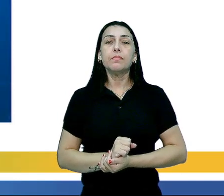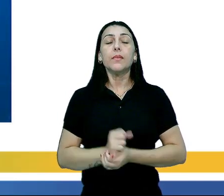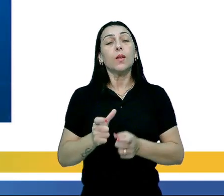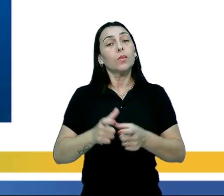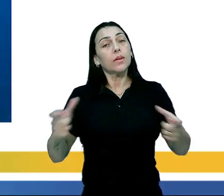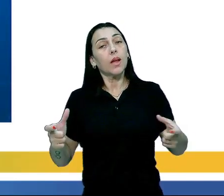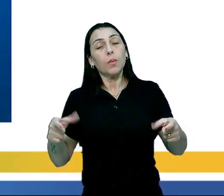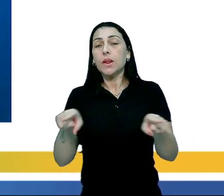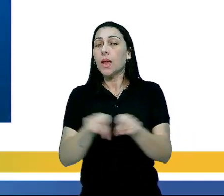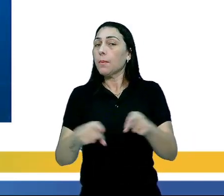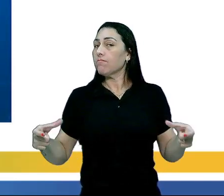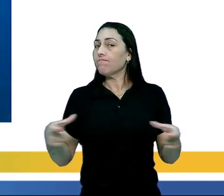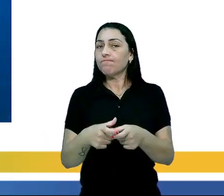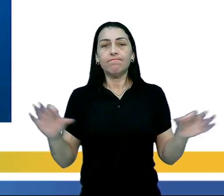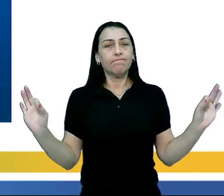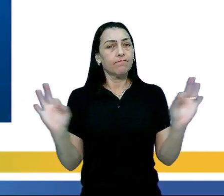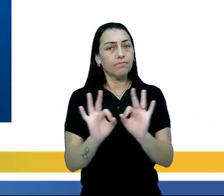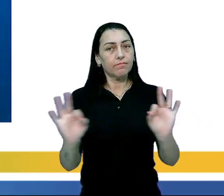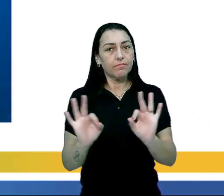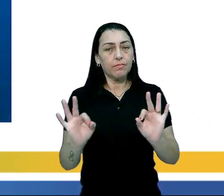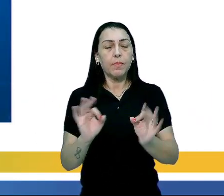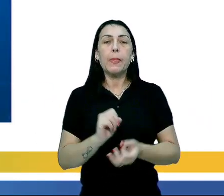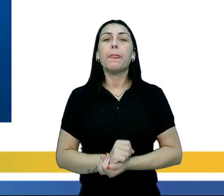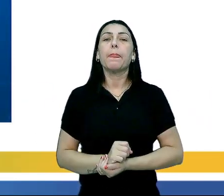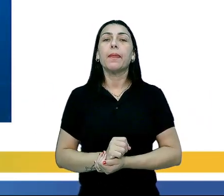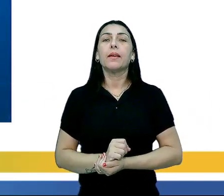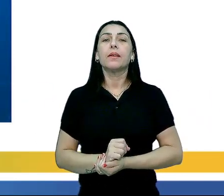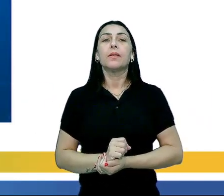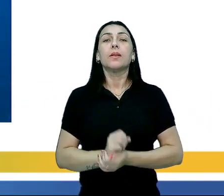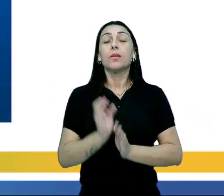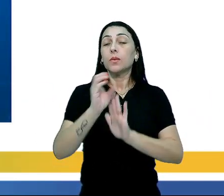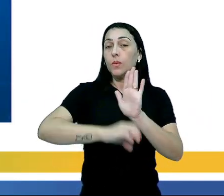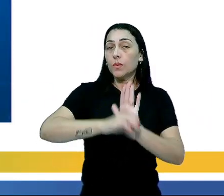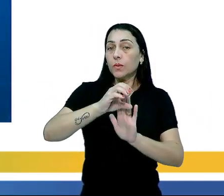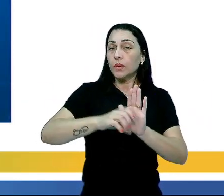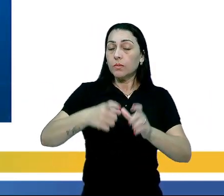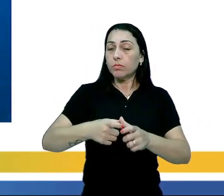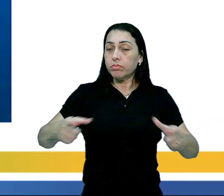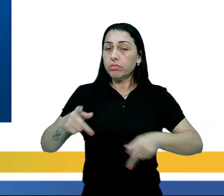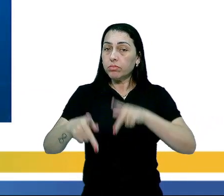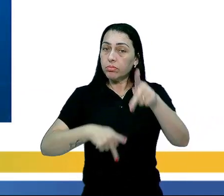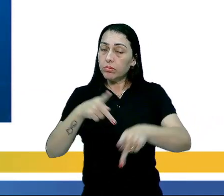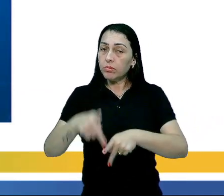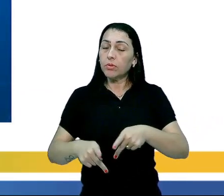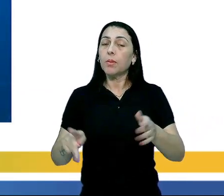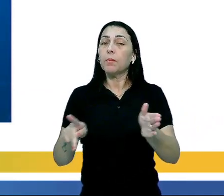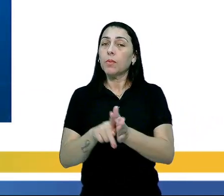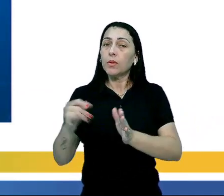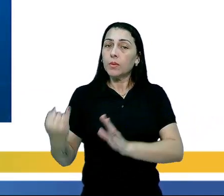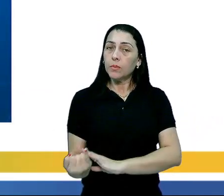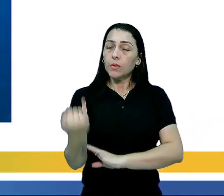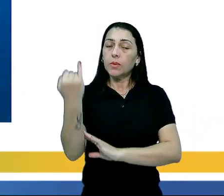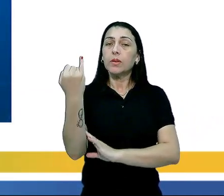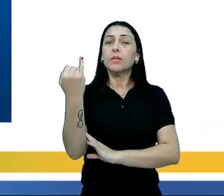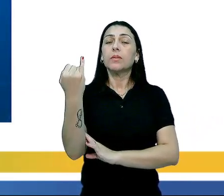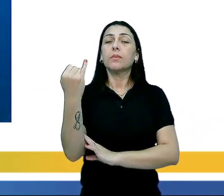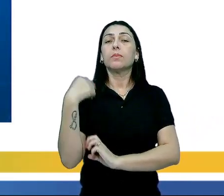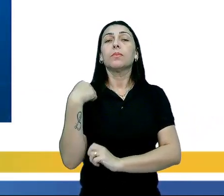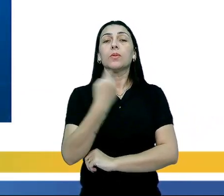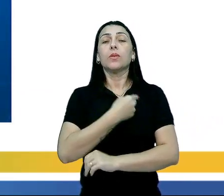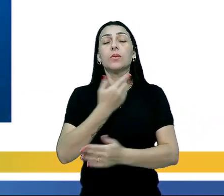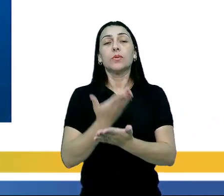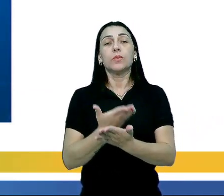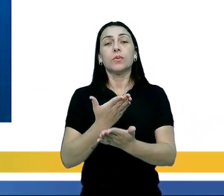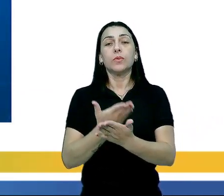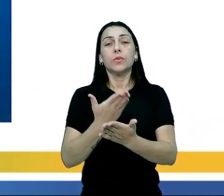nem cresceu e nem diminuiu. Então, esses são conceitos demográficos de extrema importância para o